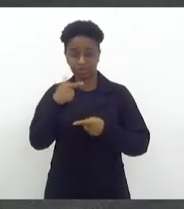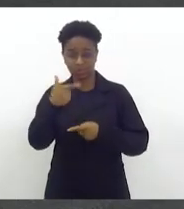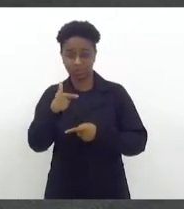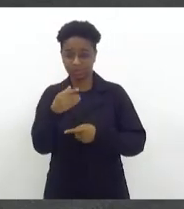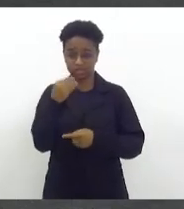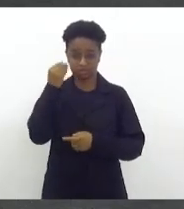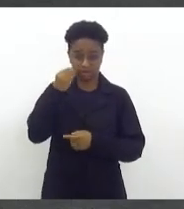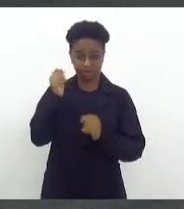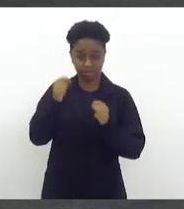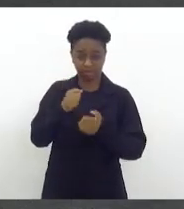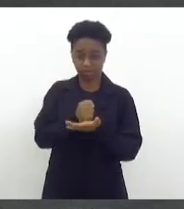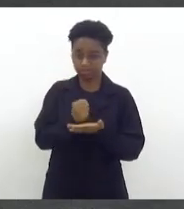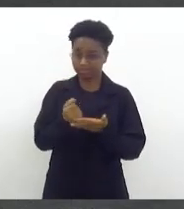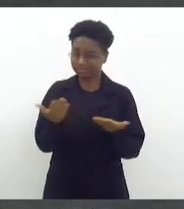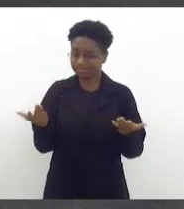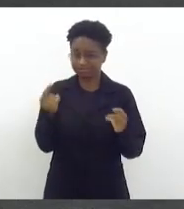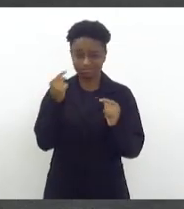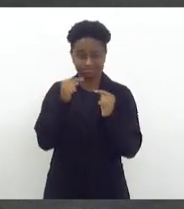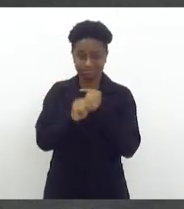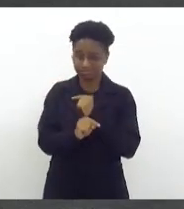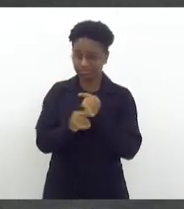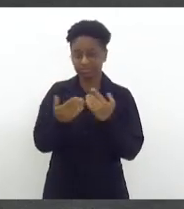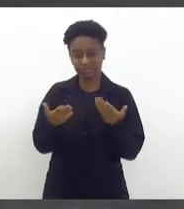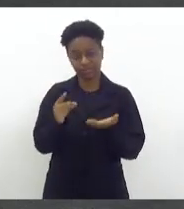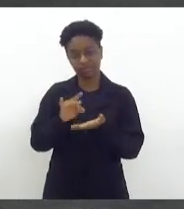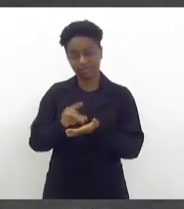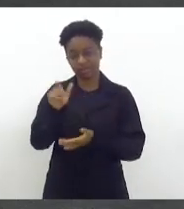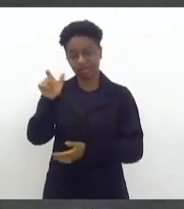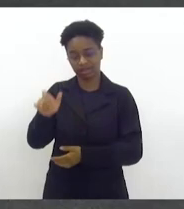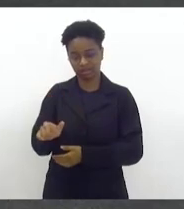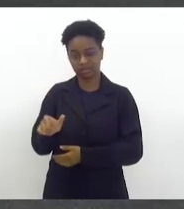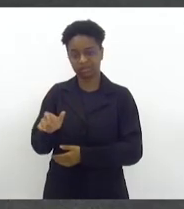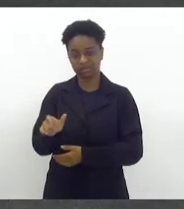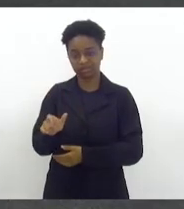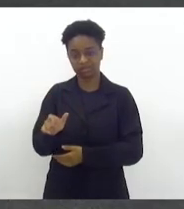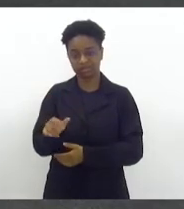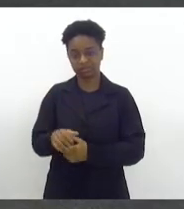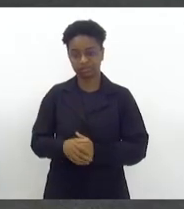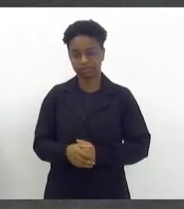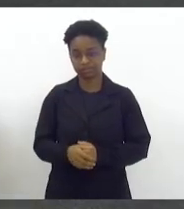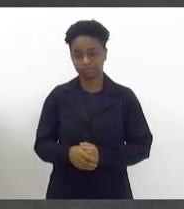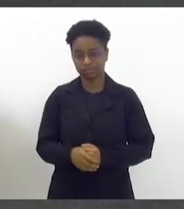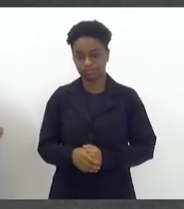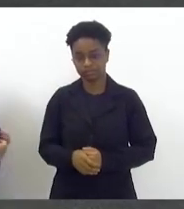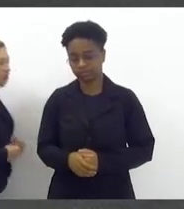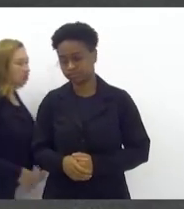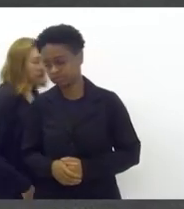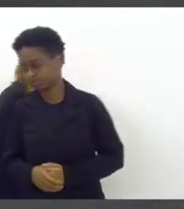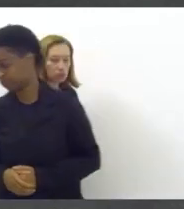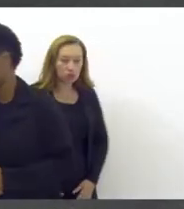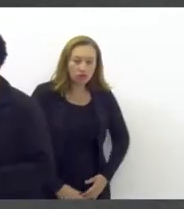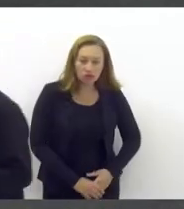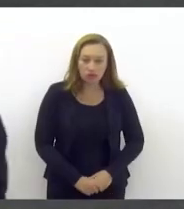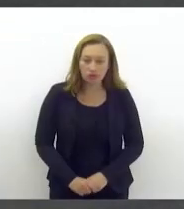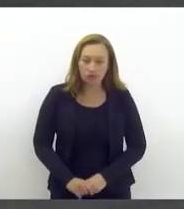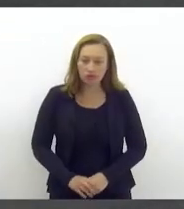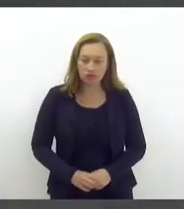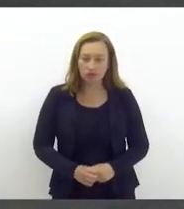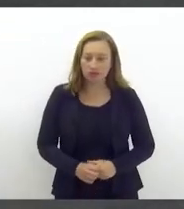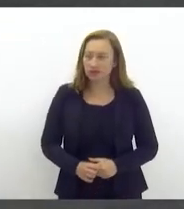ser contratada. Então, Vossa Excelência, de uma forma hábil e